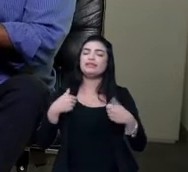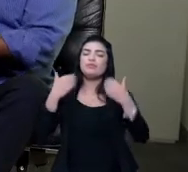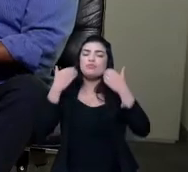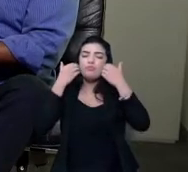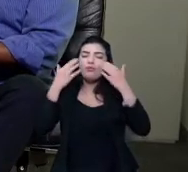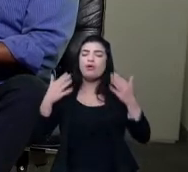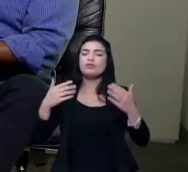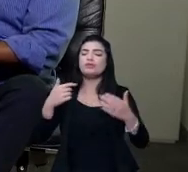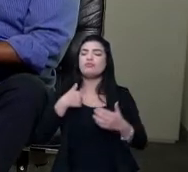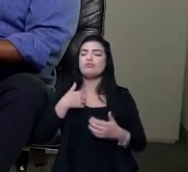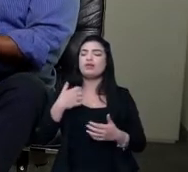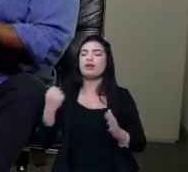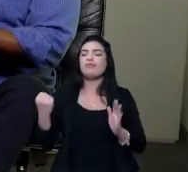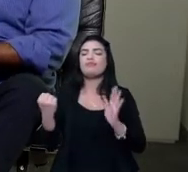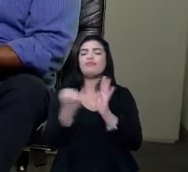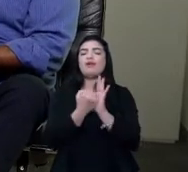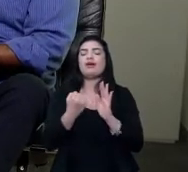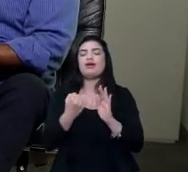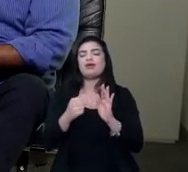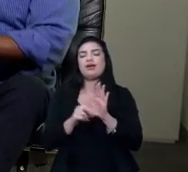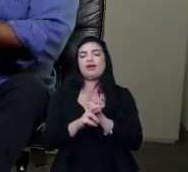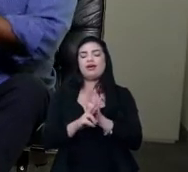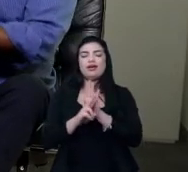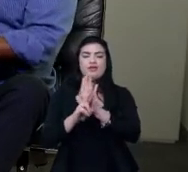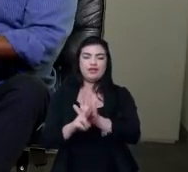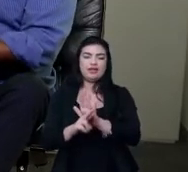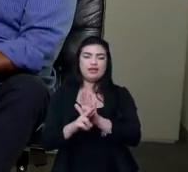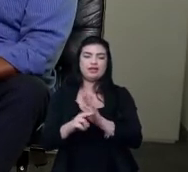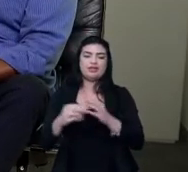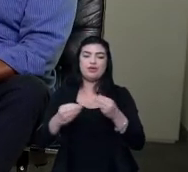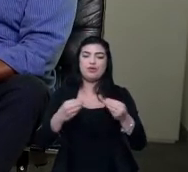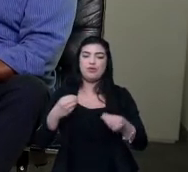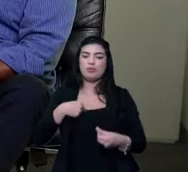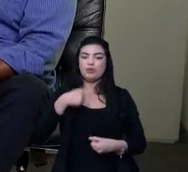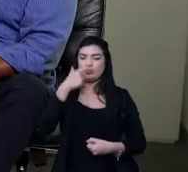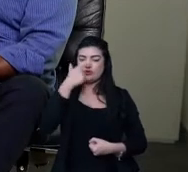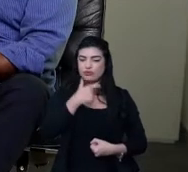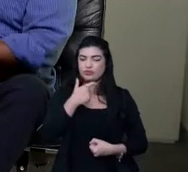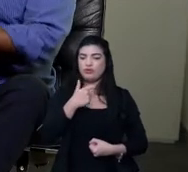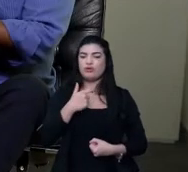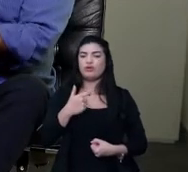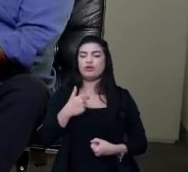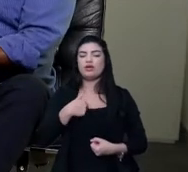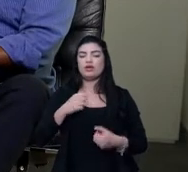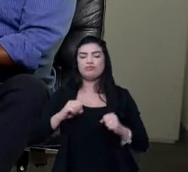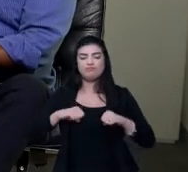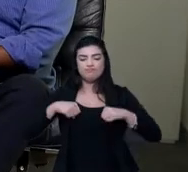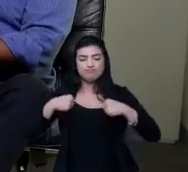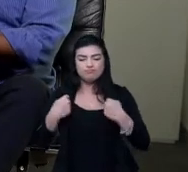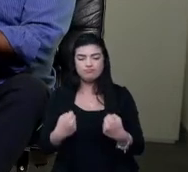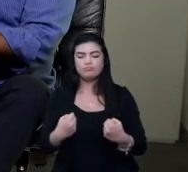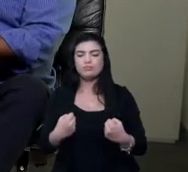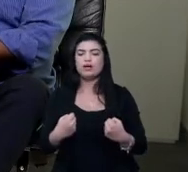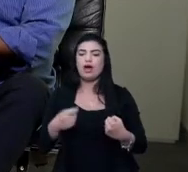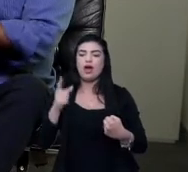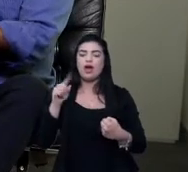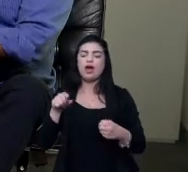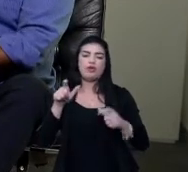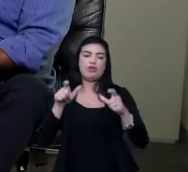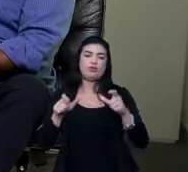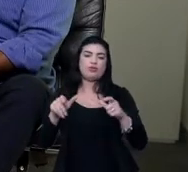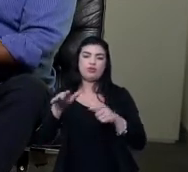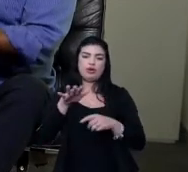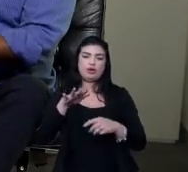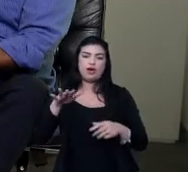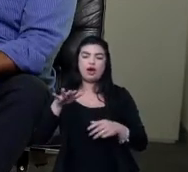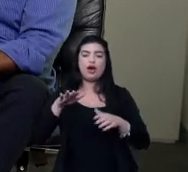ter essas referências para poder saber quem eu sou e como me posicionar no mundo. E é esse lugar muitas vezes do não